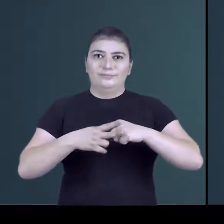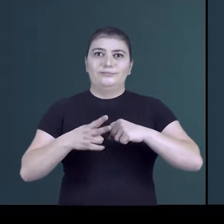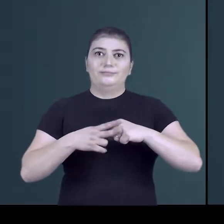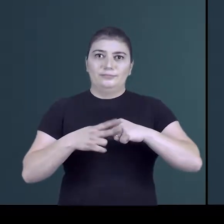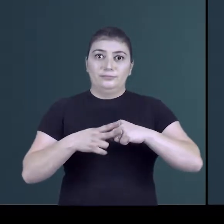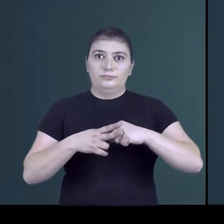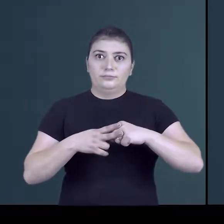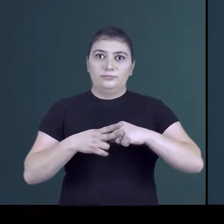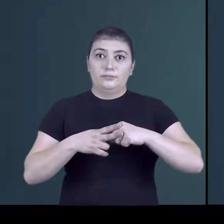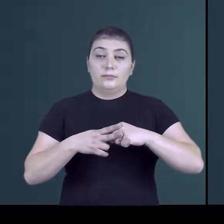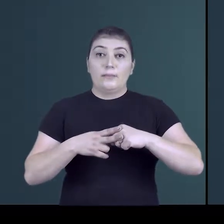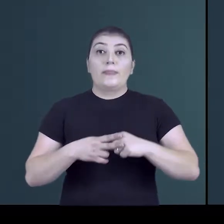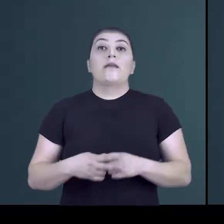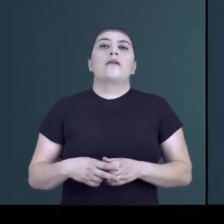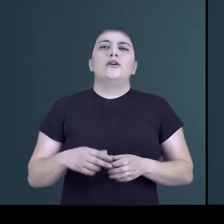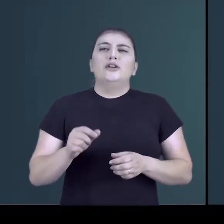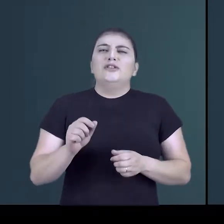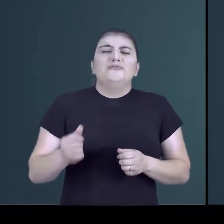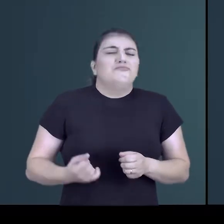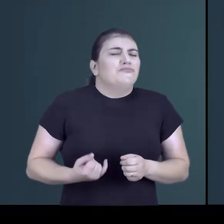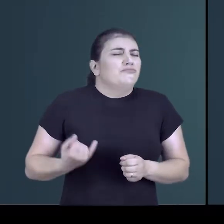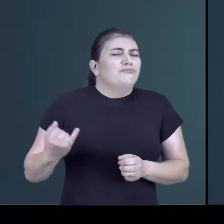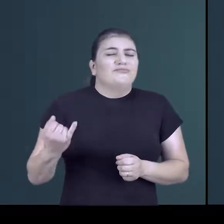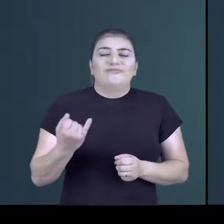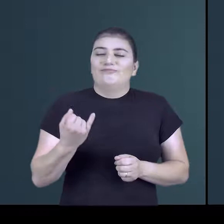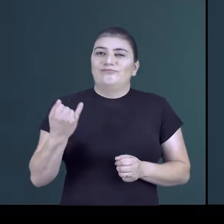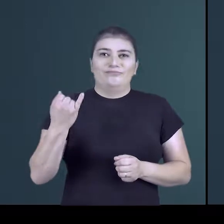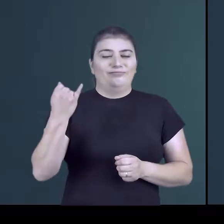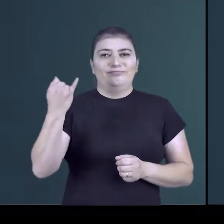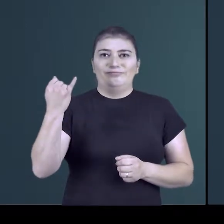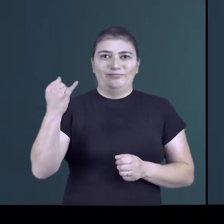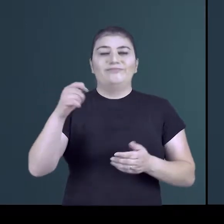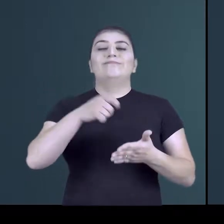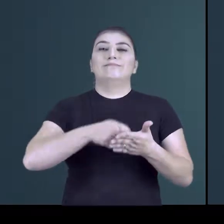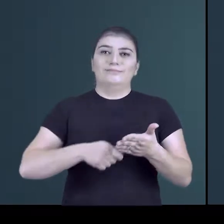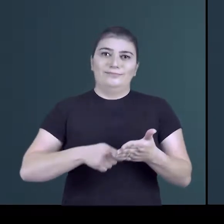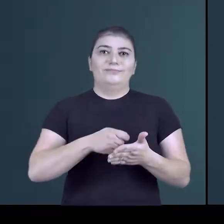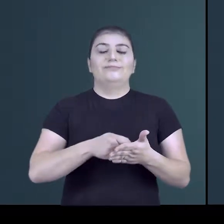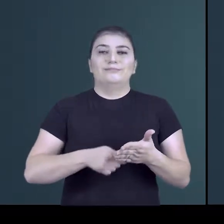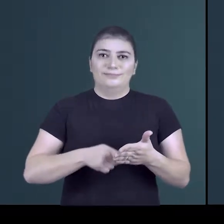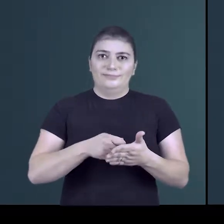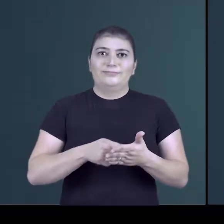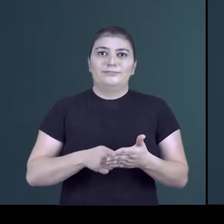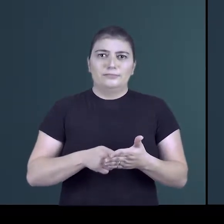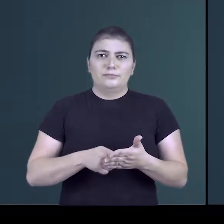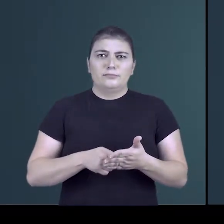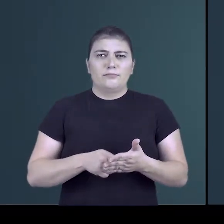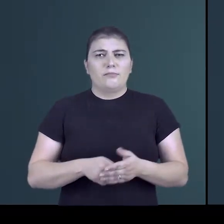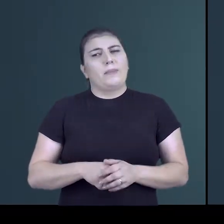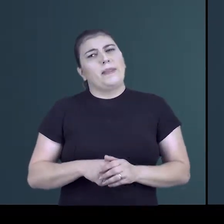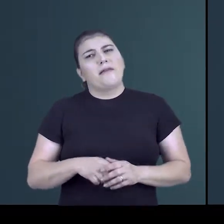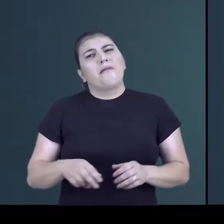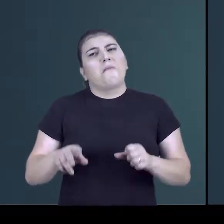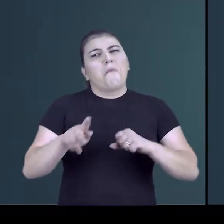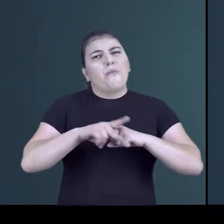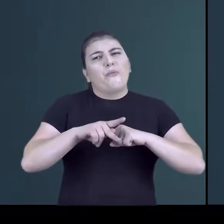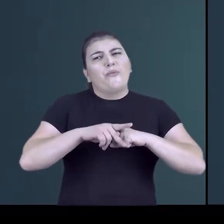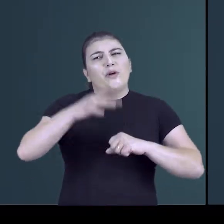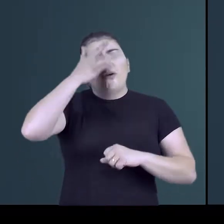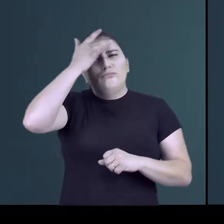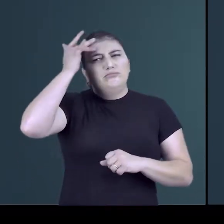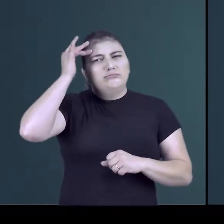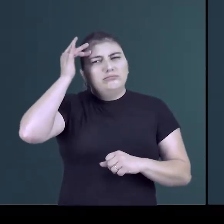verbais. Tais colocações são fundamentais para o processo de escrita. Quando falamos em